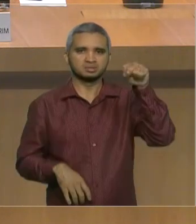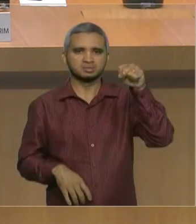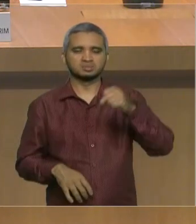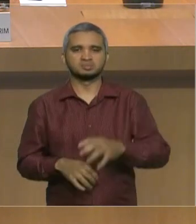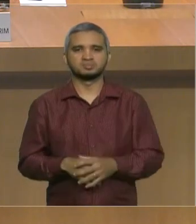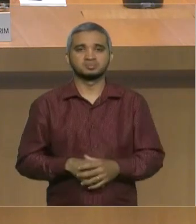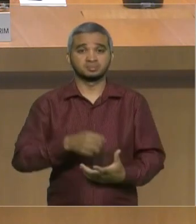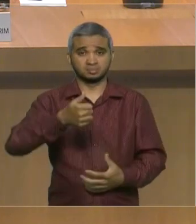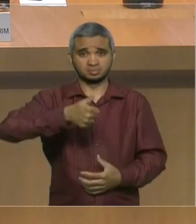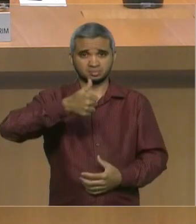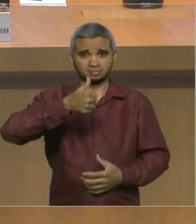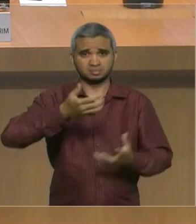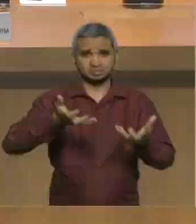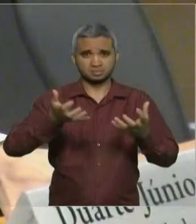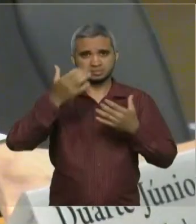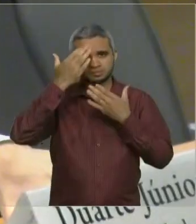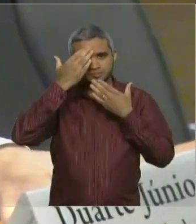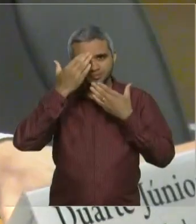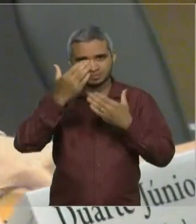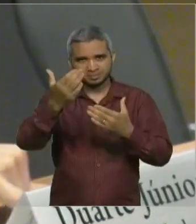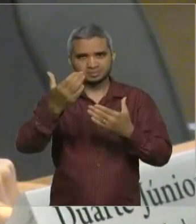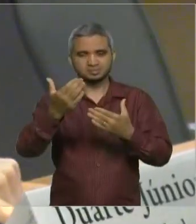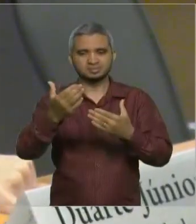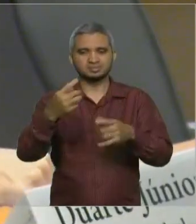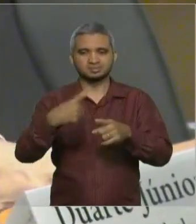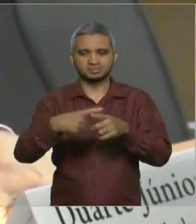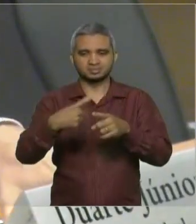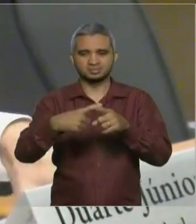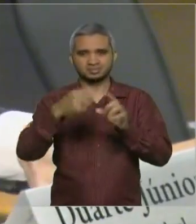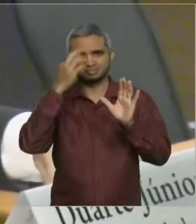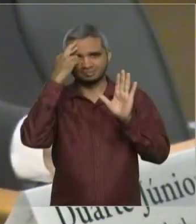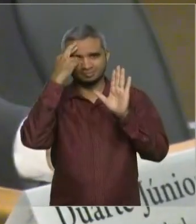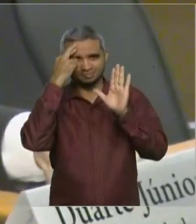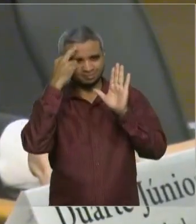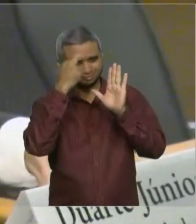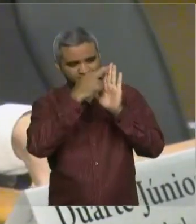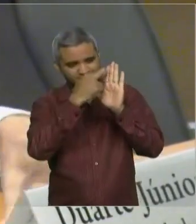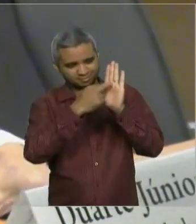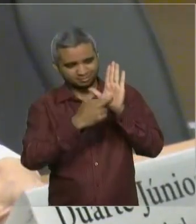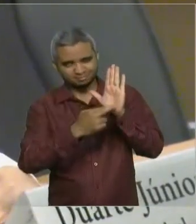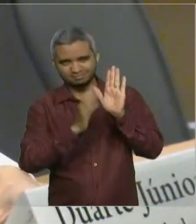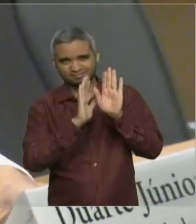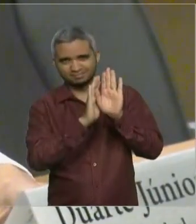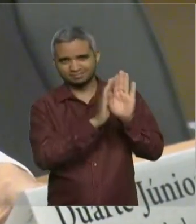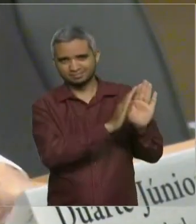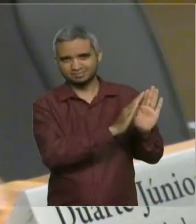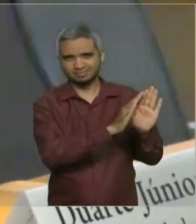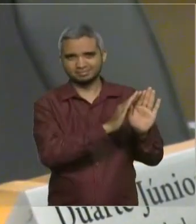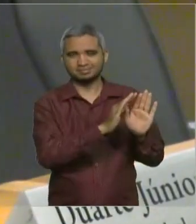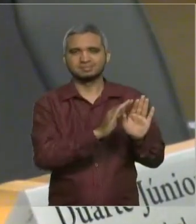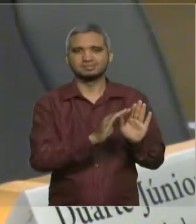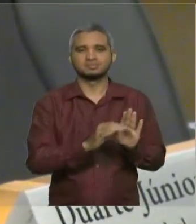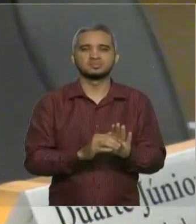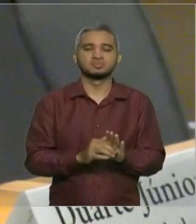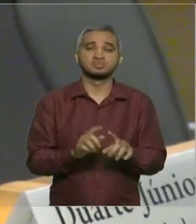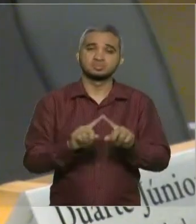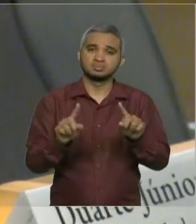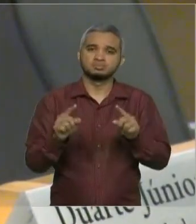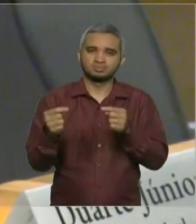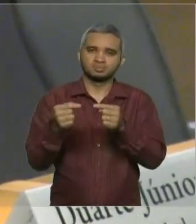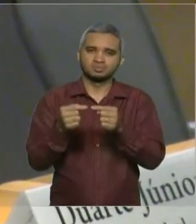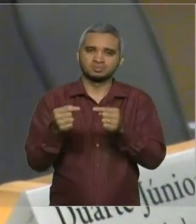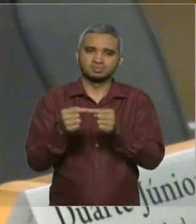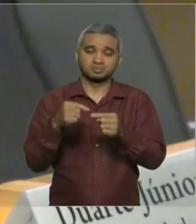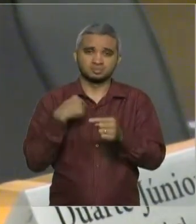quero lhe agradecer pela permissão na quebra do protocolo, mas por uma justa razão, justo motivo, para que eu possa